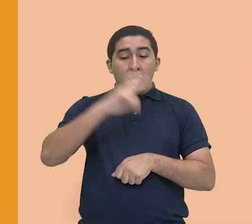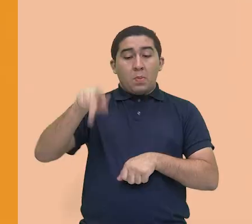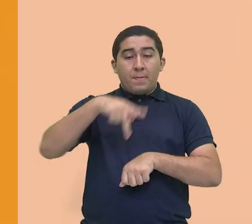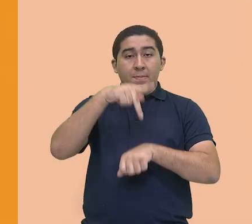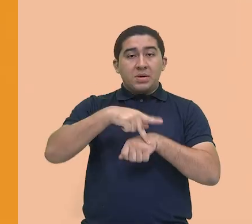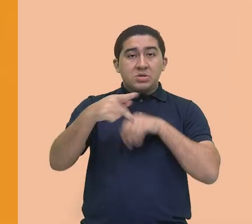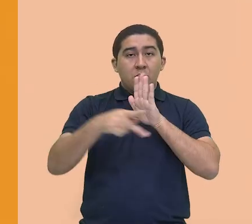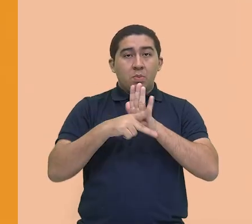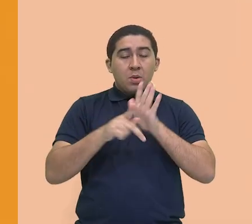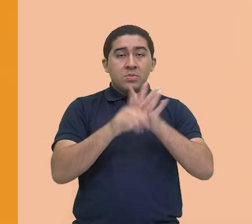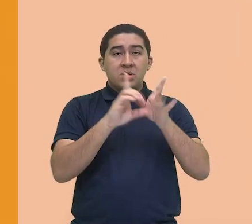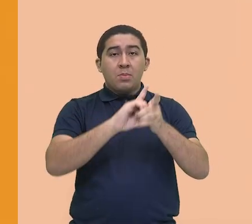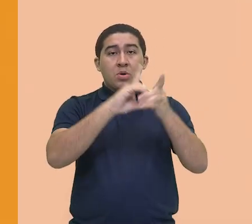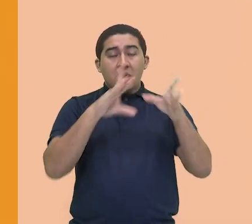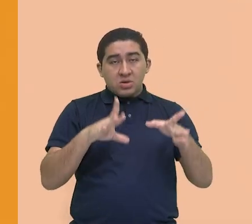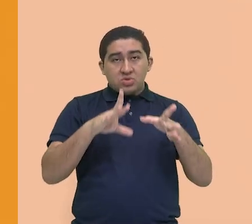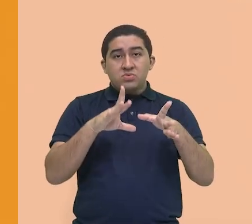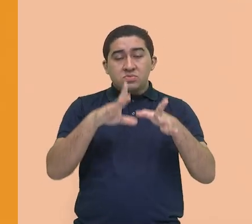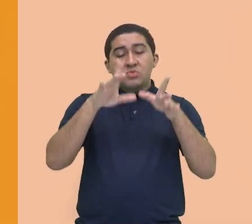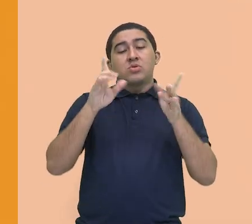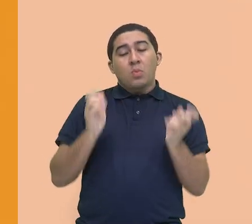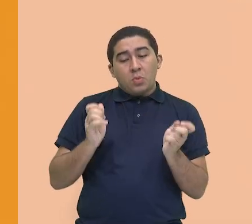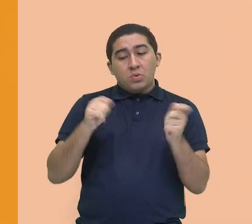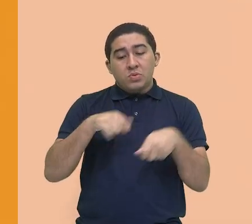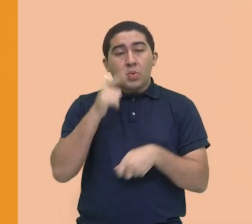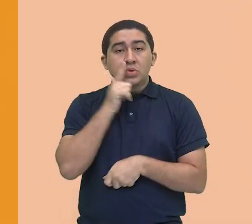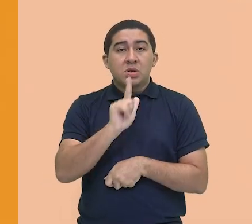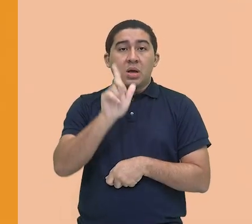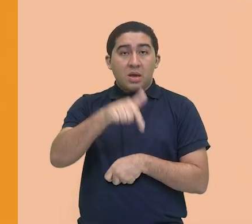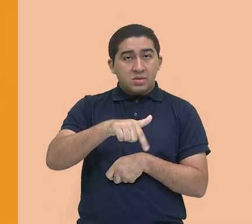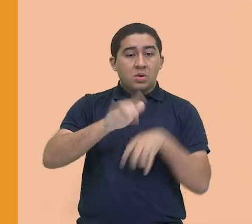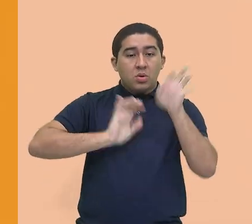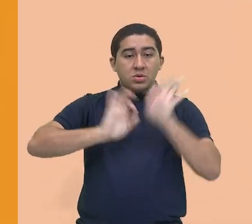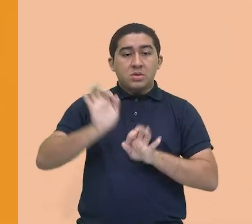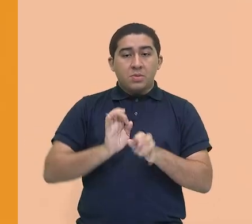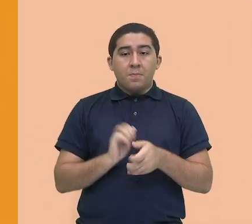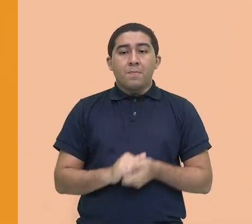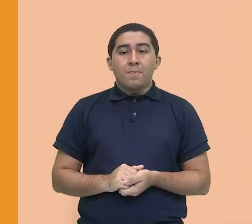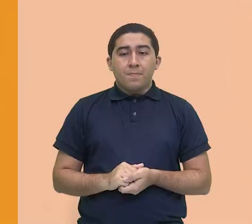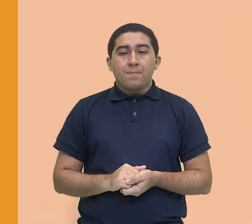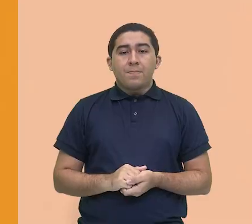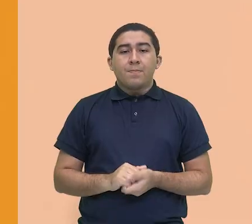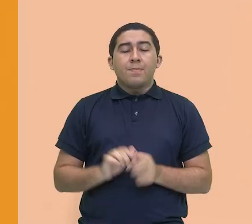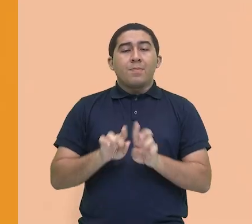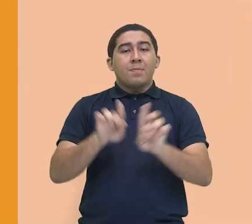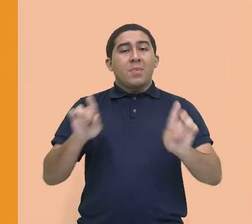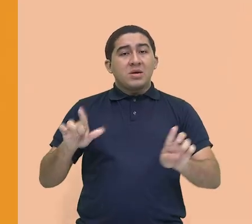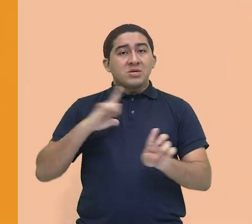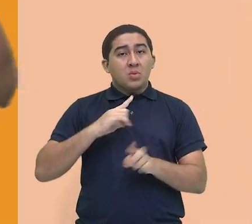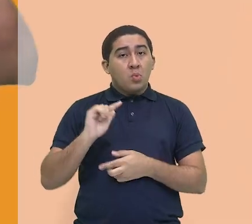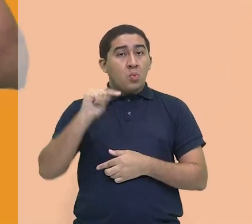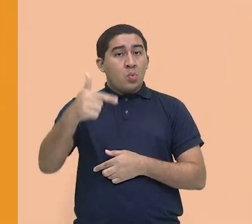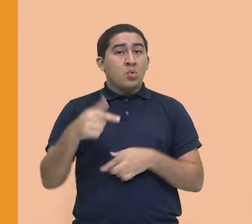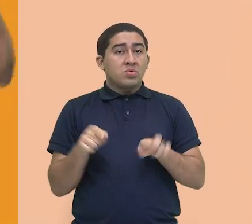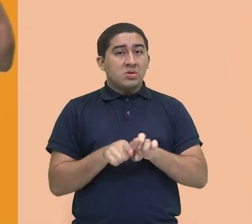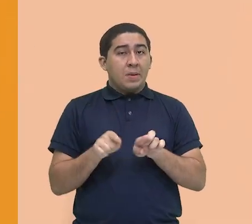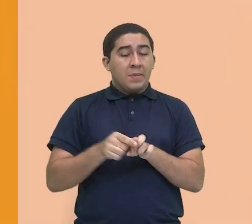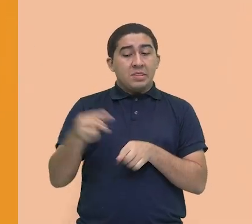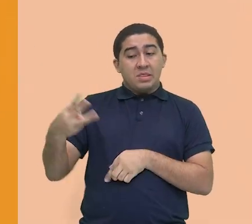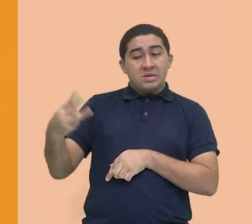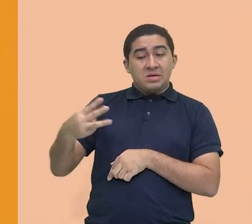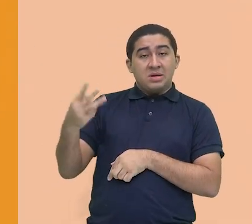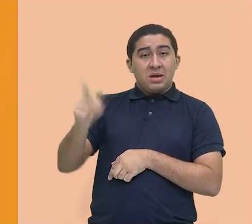de direito funcione essa divisão. Tá bom? Mas nós temos um outro pilar que também